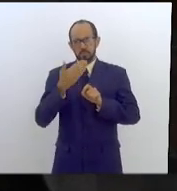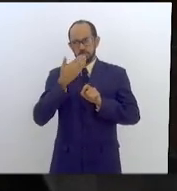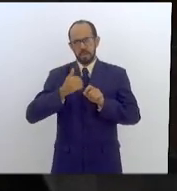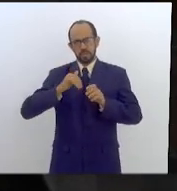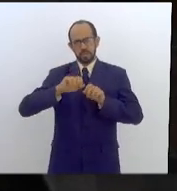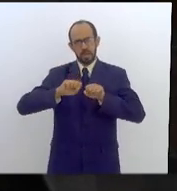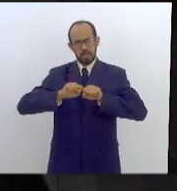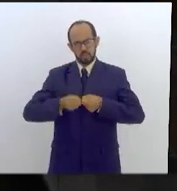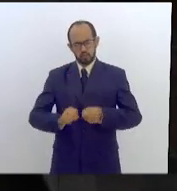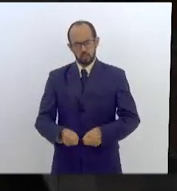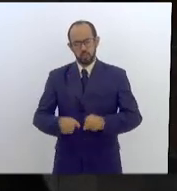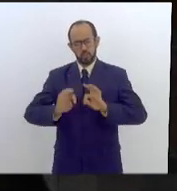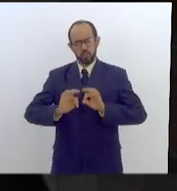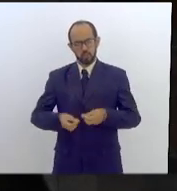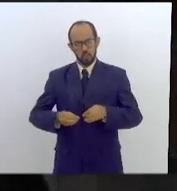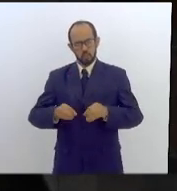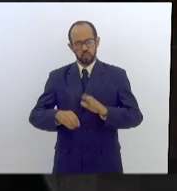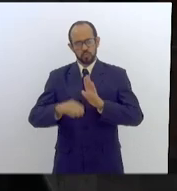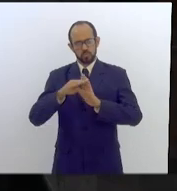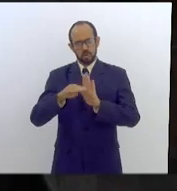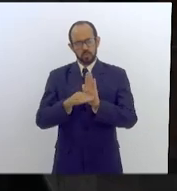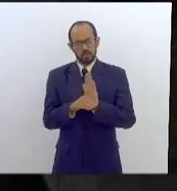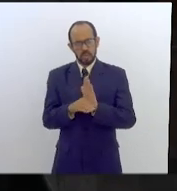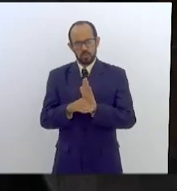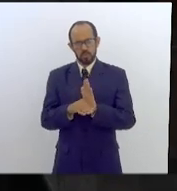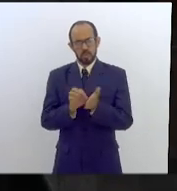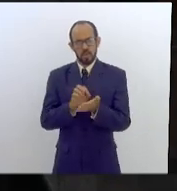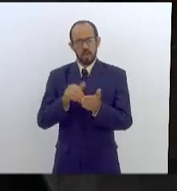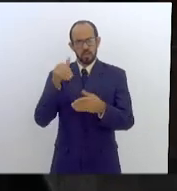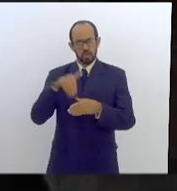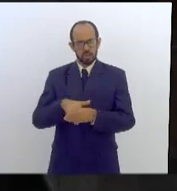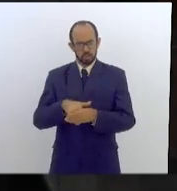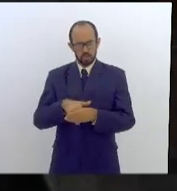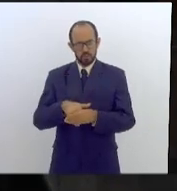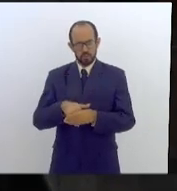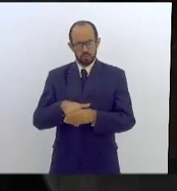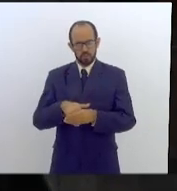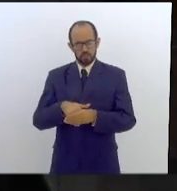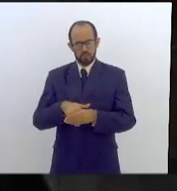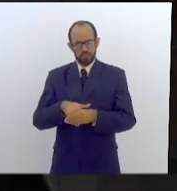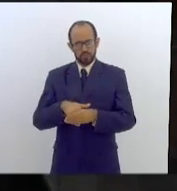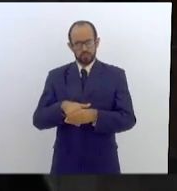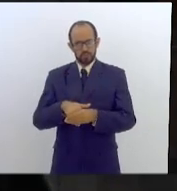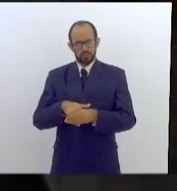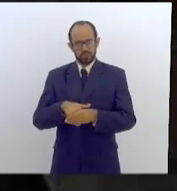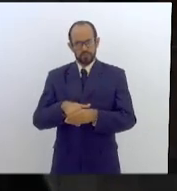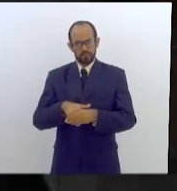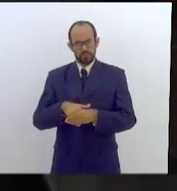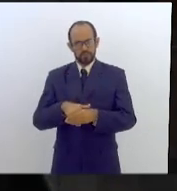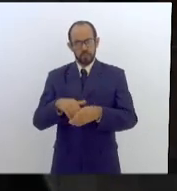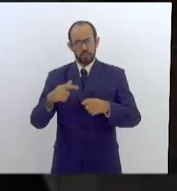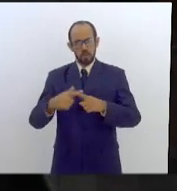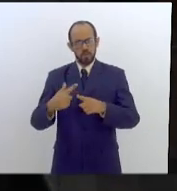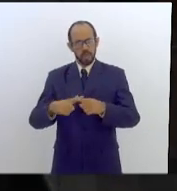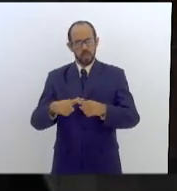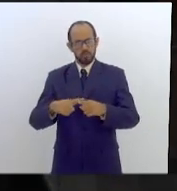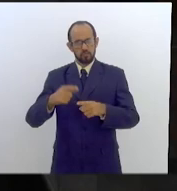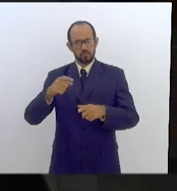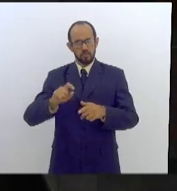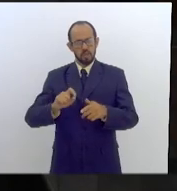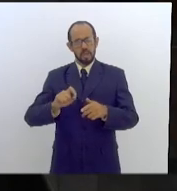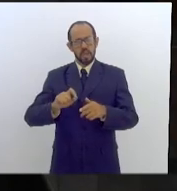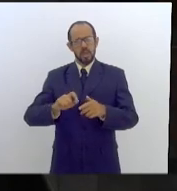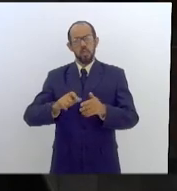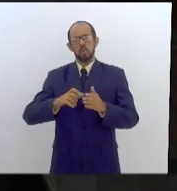todo o processo eleitoral do primeiro do segundo turno aliás no primeiro turno É bom lembrar que foi a bancada Federal com mais deputados